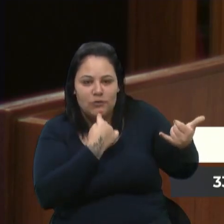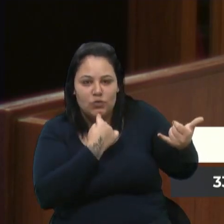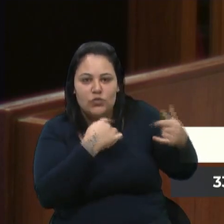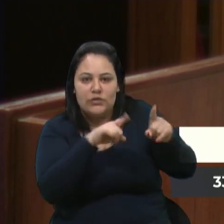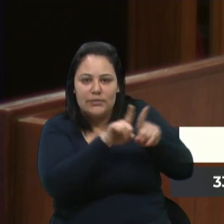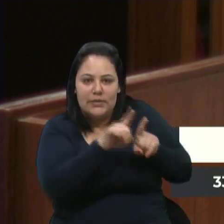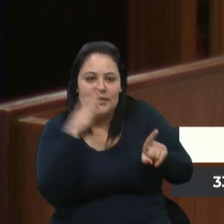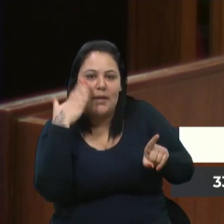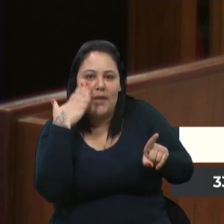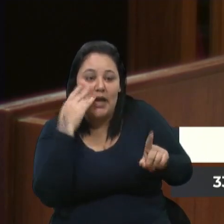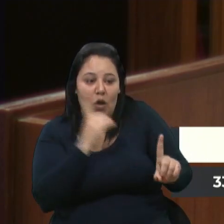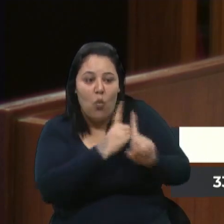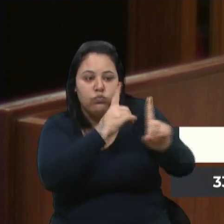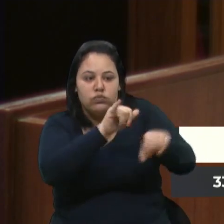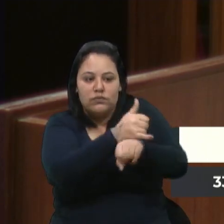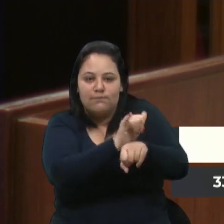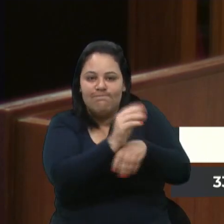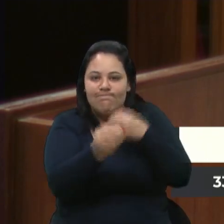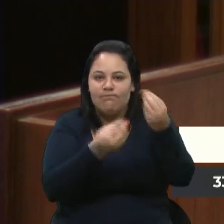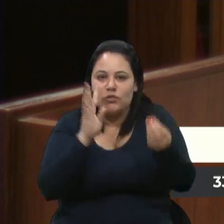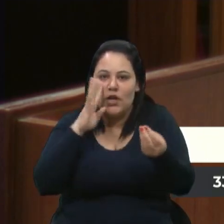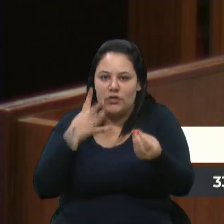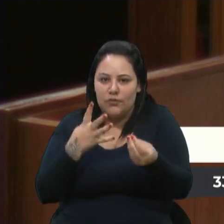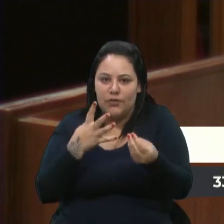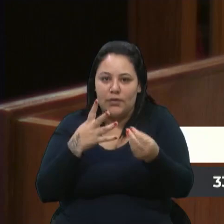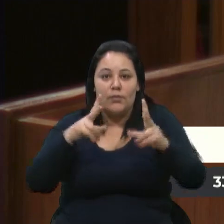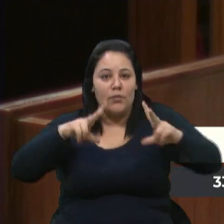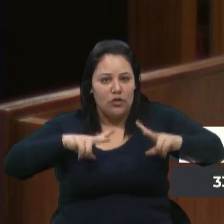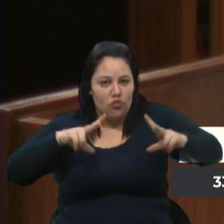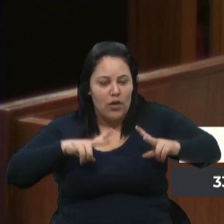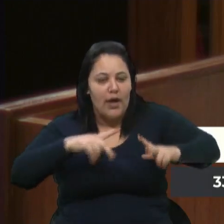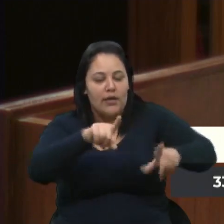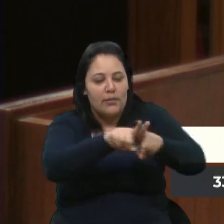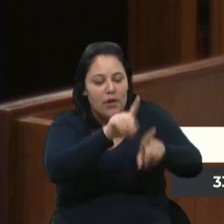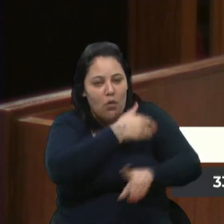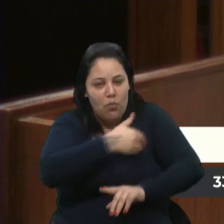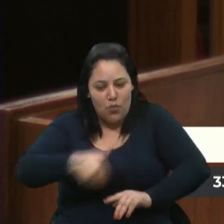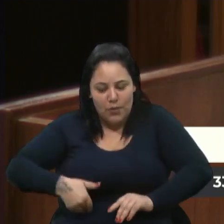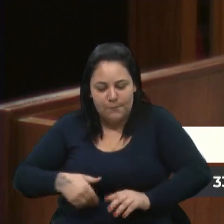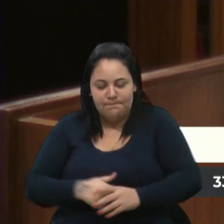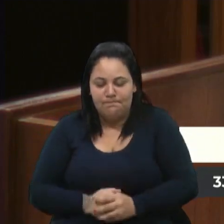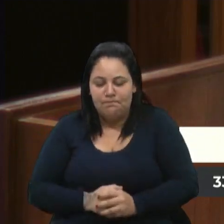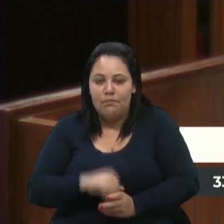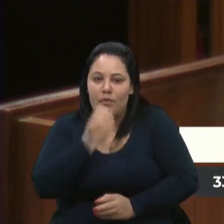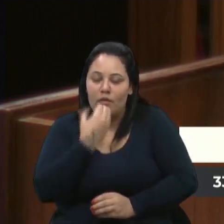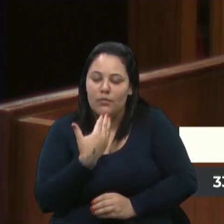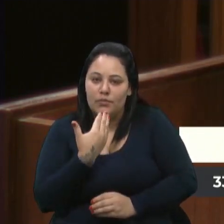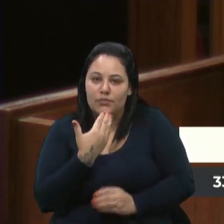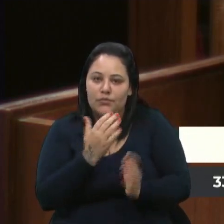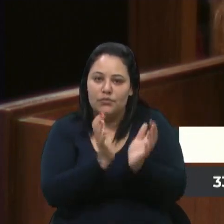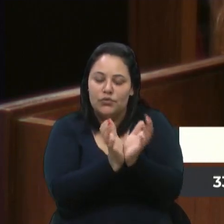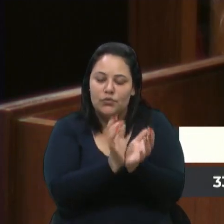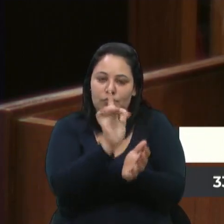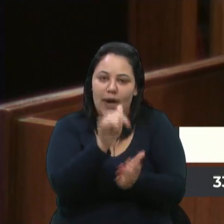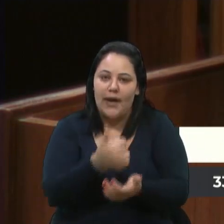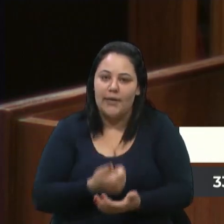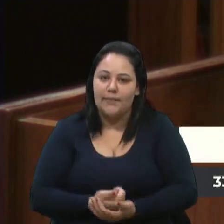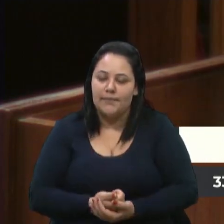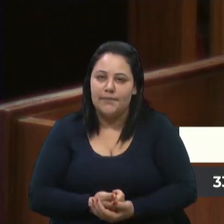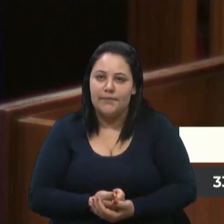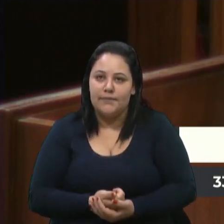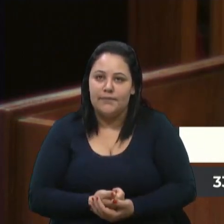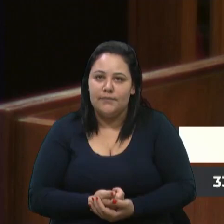no público quanto no privado. Bom, o comitê, ele é o